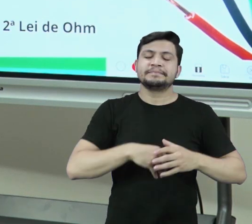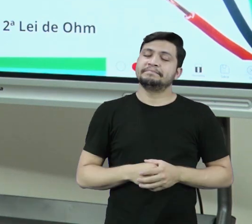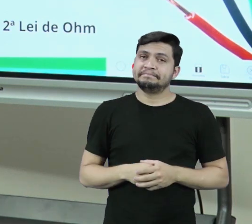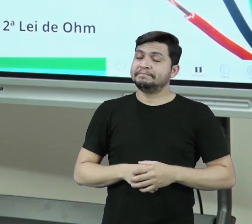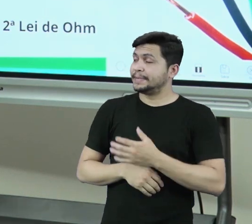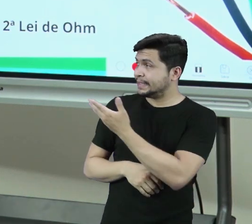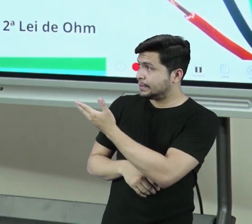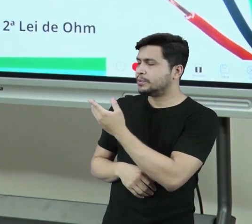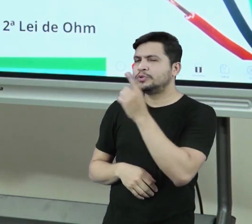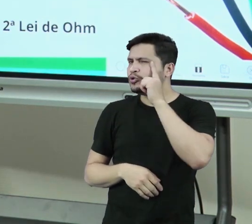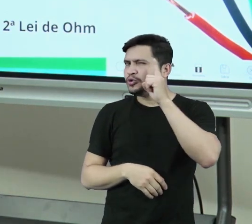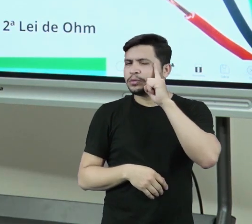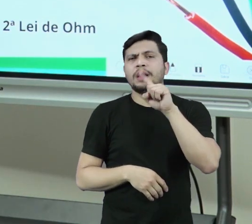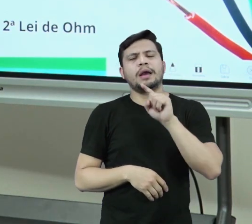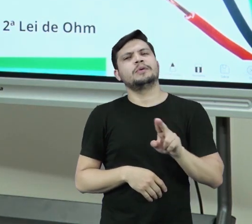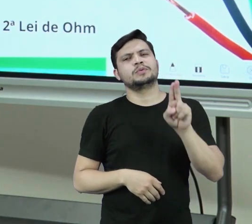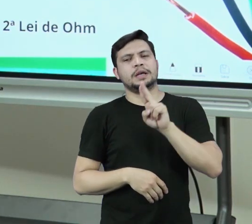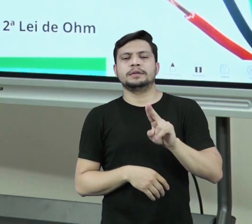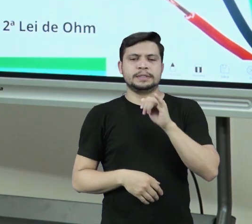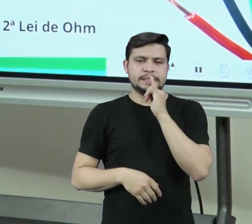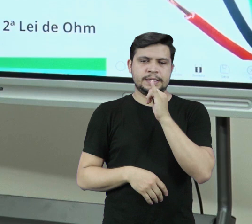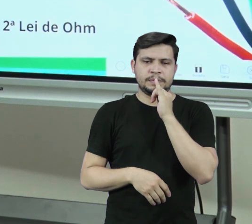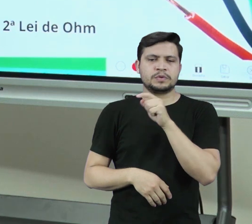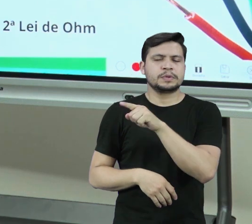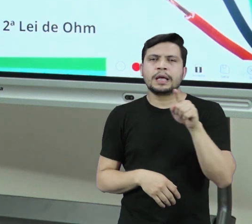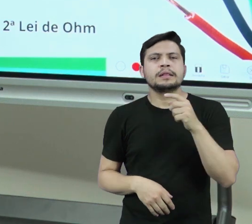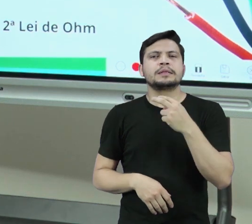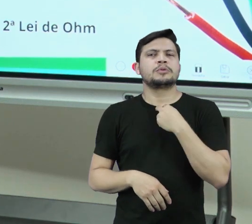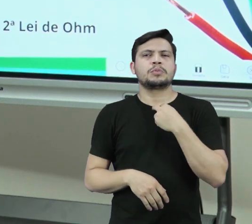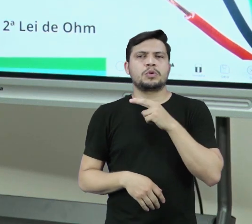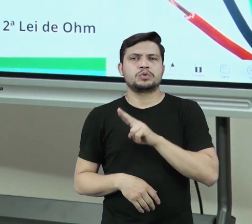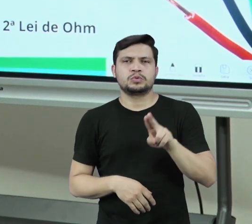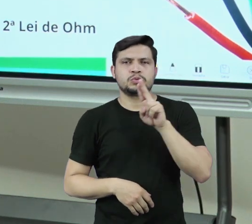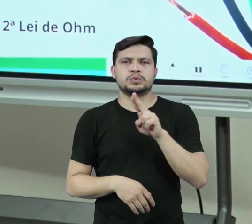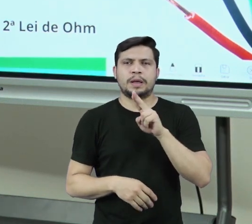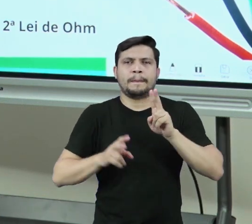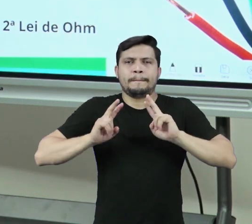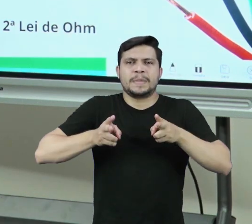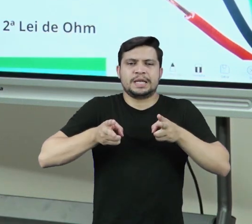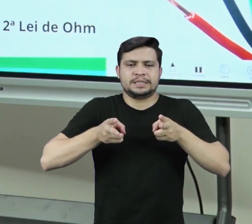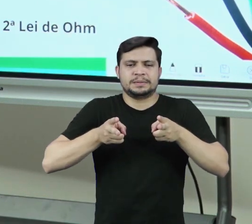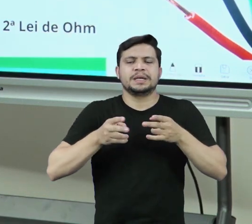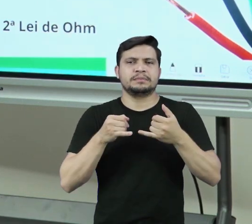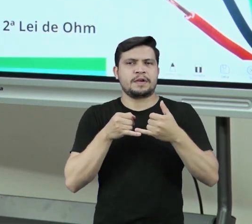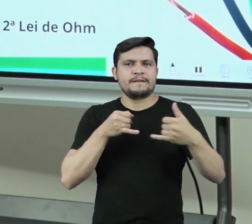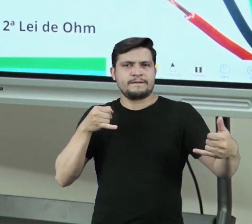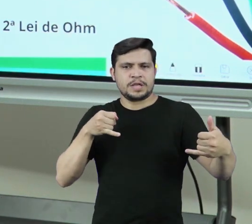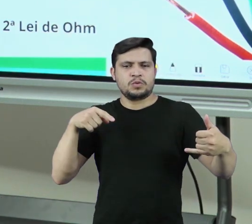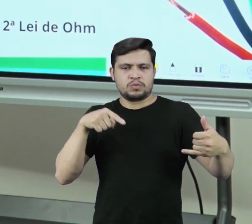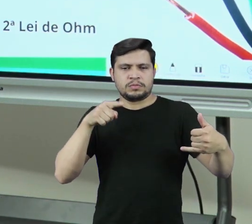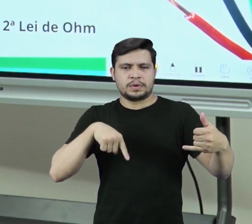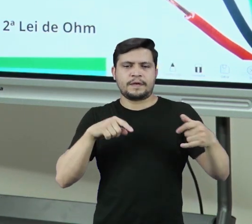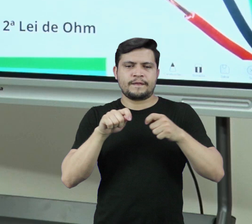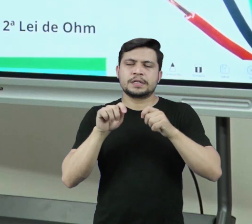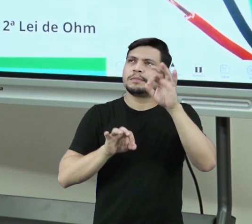por exemplo, não pode usar as mesmas dimensões técnicas, no caso, de um fio condutor para instalar uma